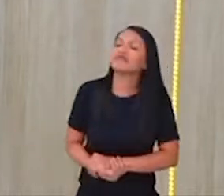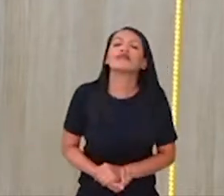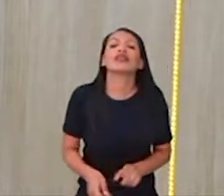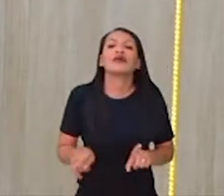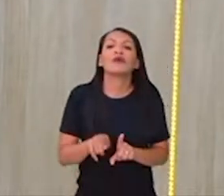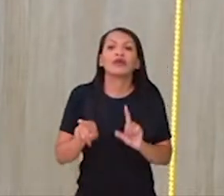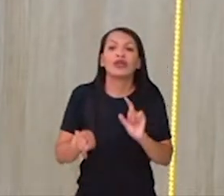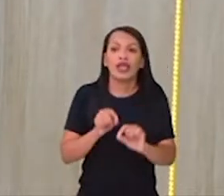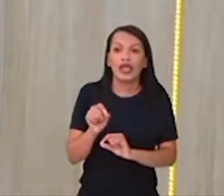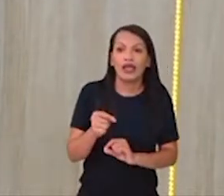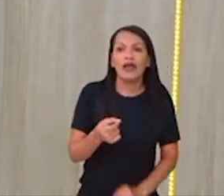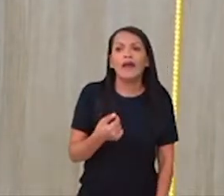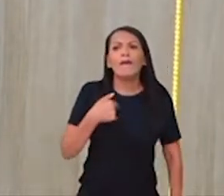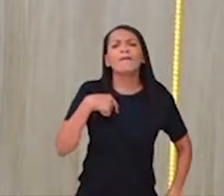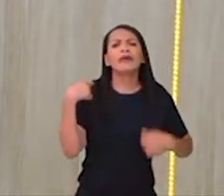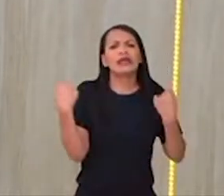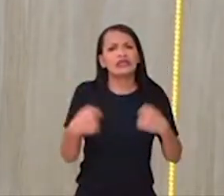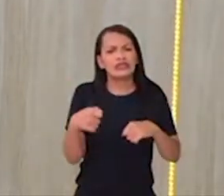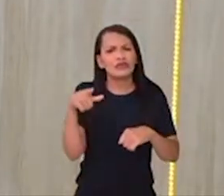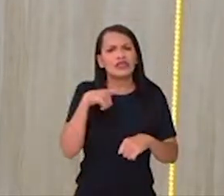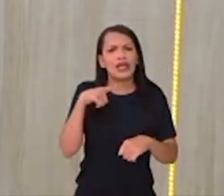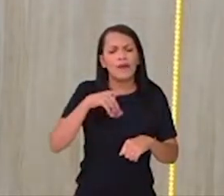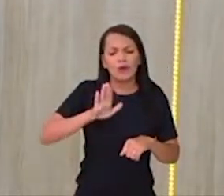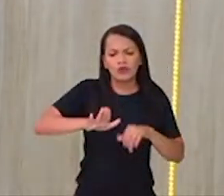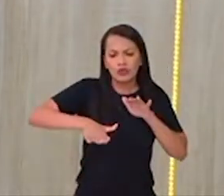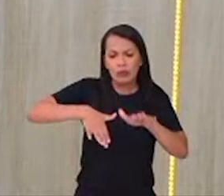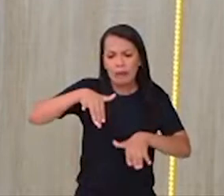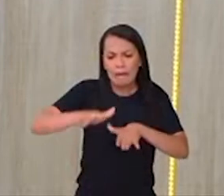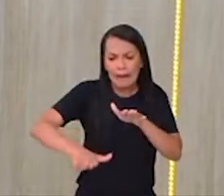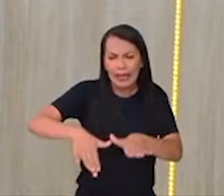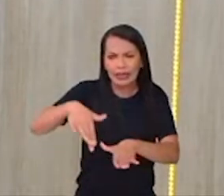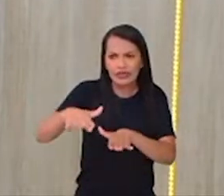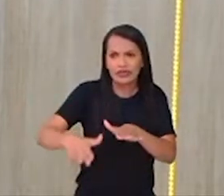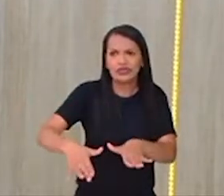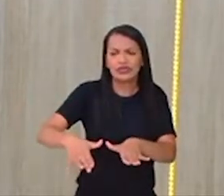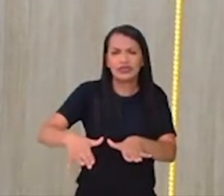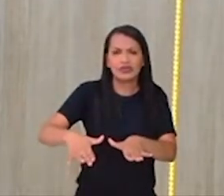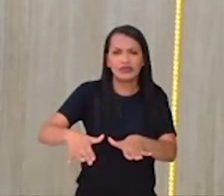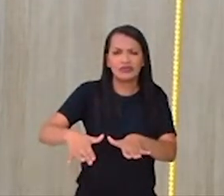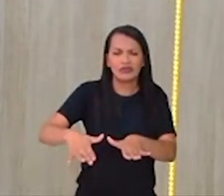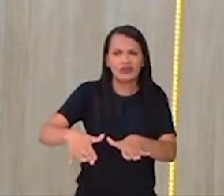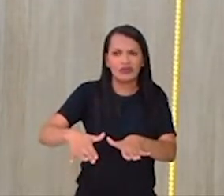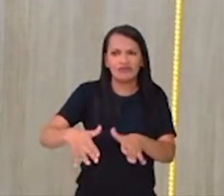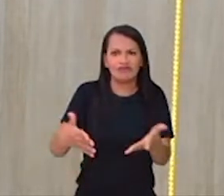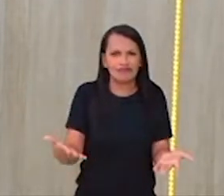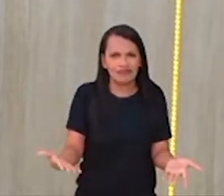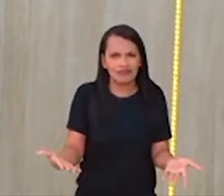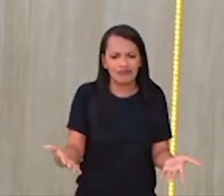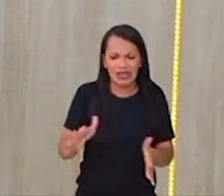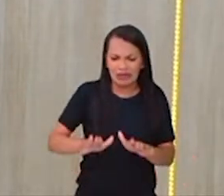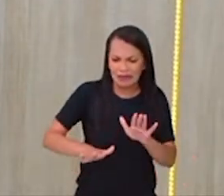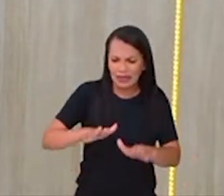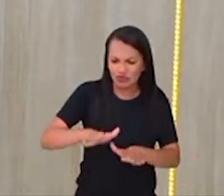uma outra oração. É preciso sonhar, mas manter os pés no chão, por exemplo. E aqui a gente teria o mesmo uso